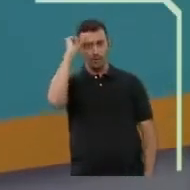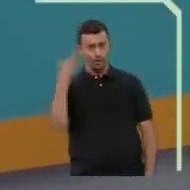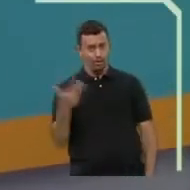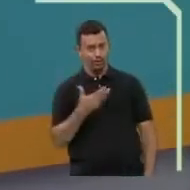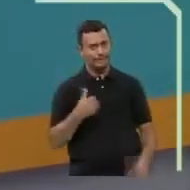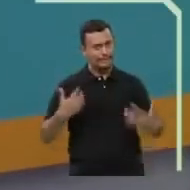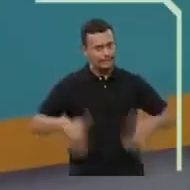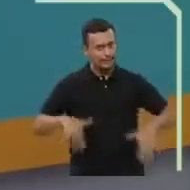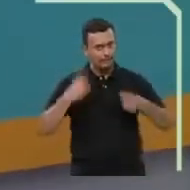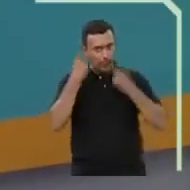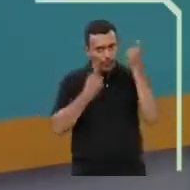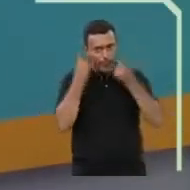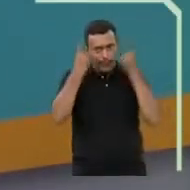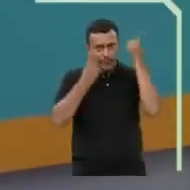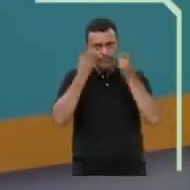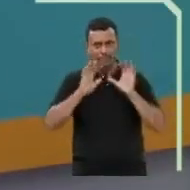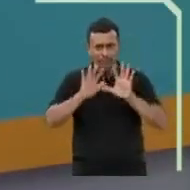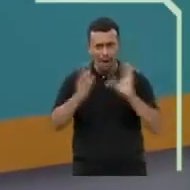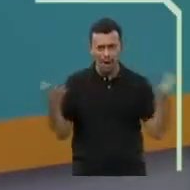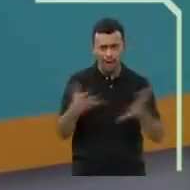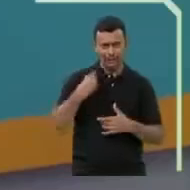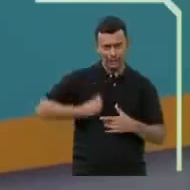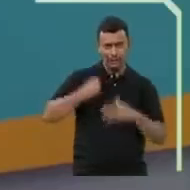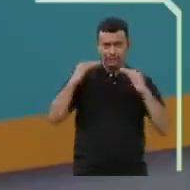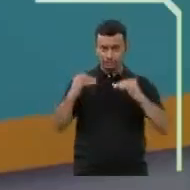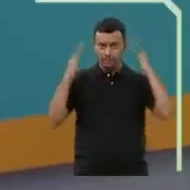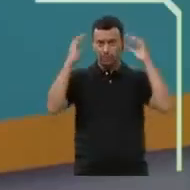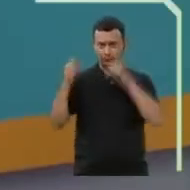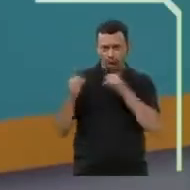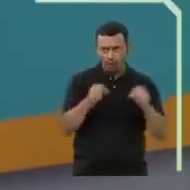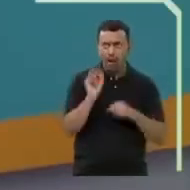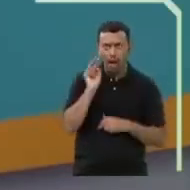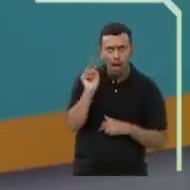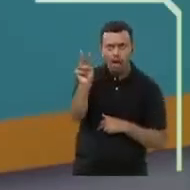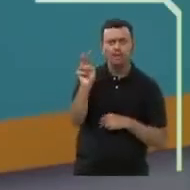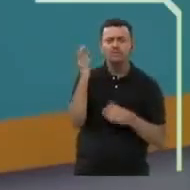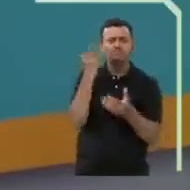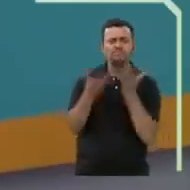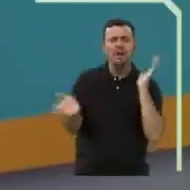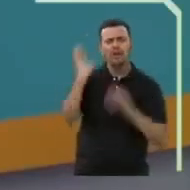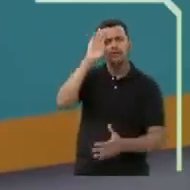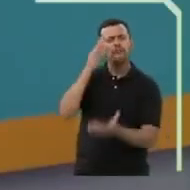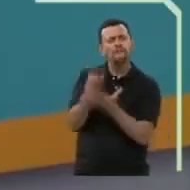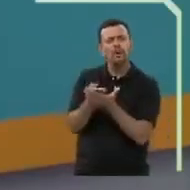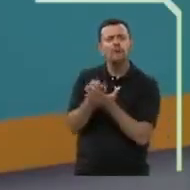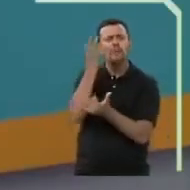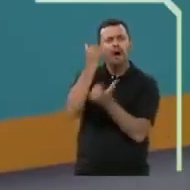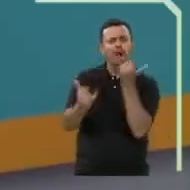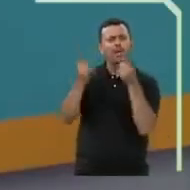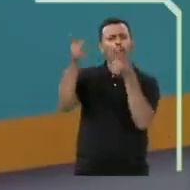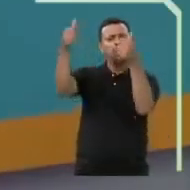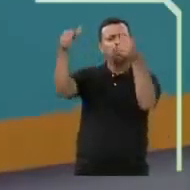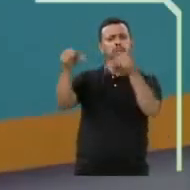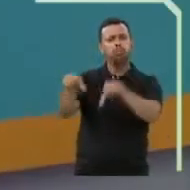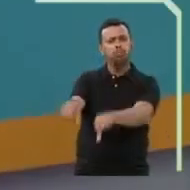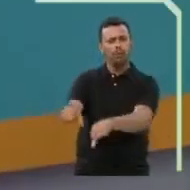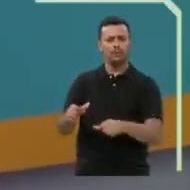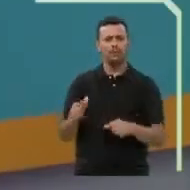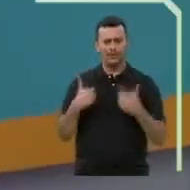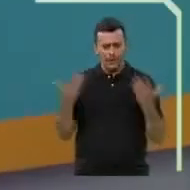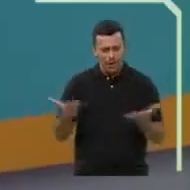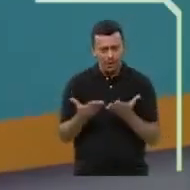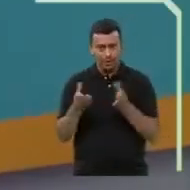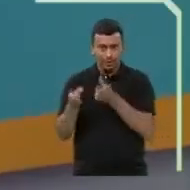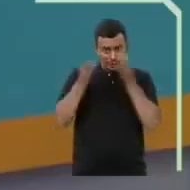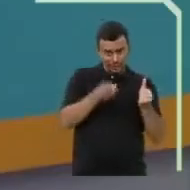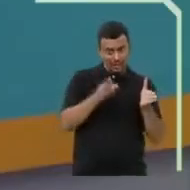que, estando o poder democrático assim tão desmoralizado na ladroeira, na irresponsabilidade, chafurdando no privilégio, os poderes técnicos,